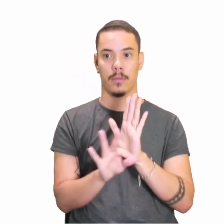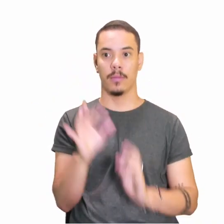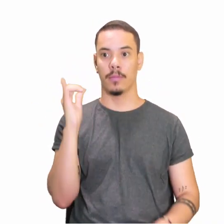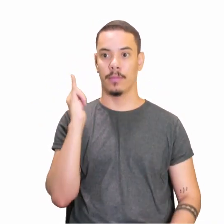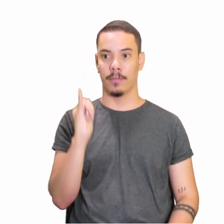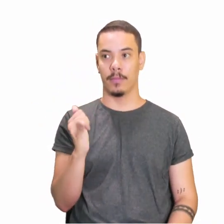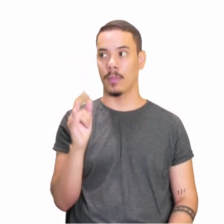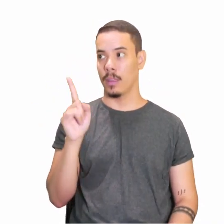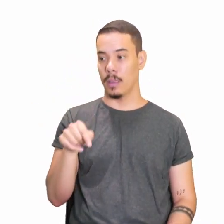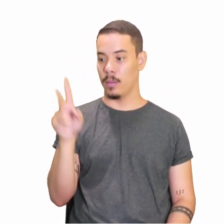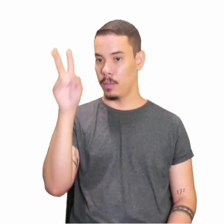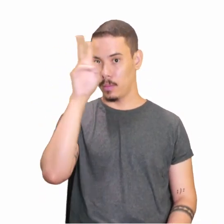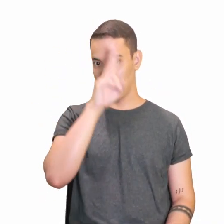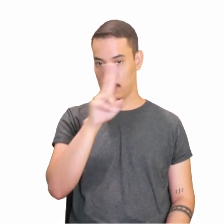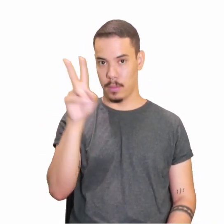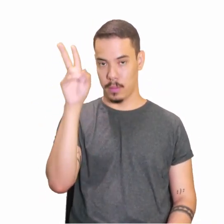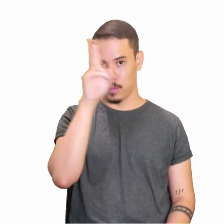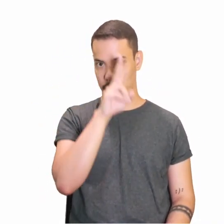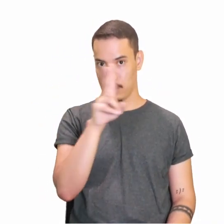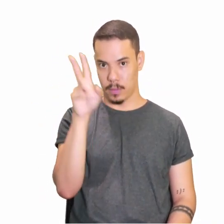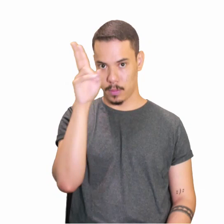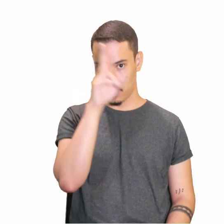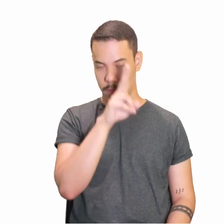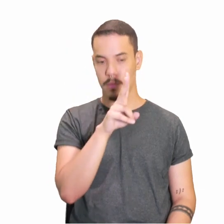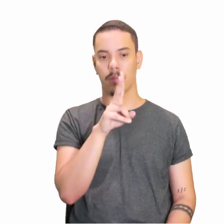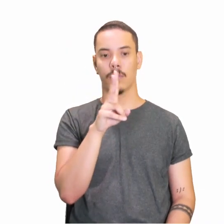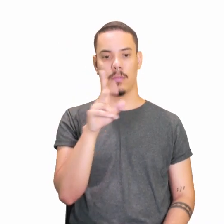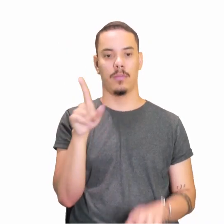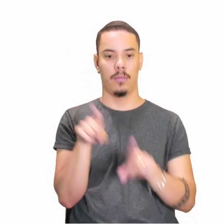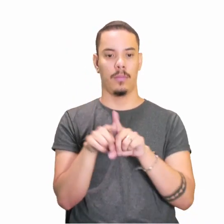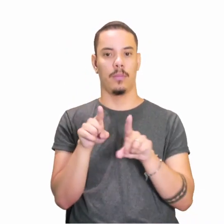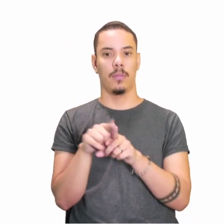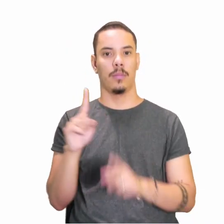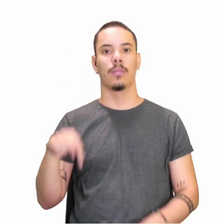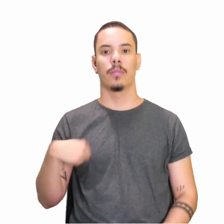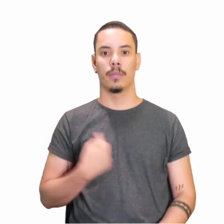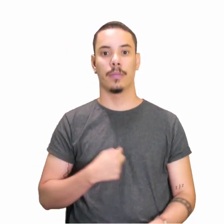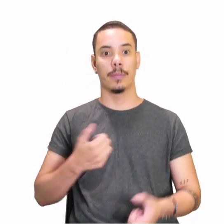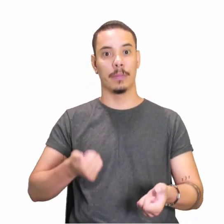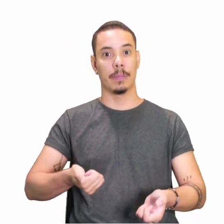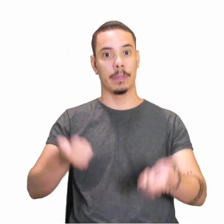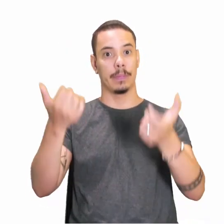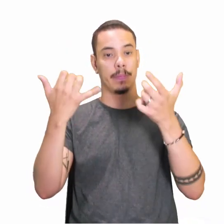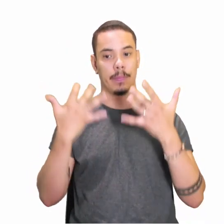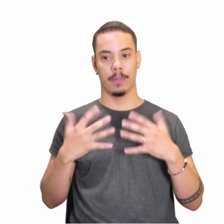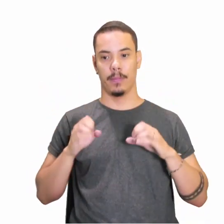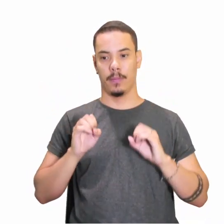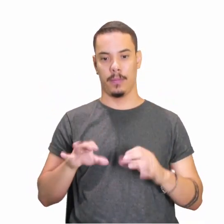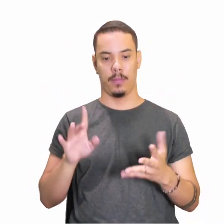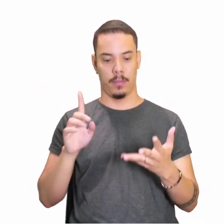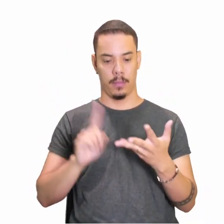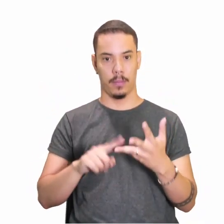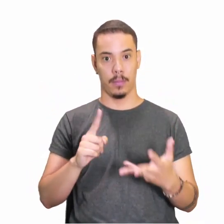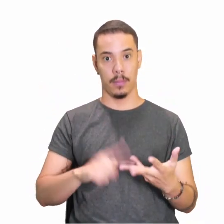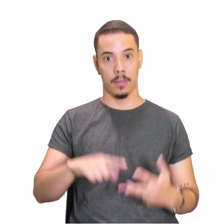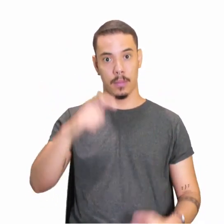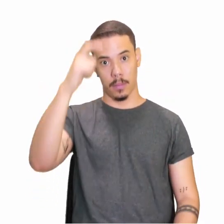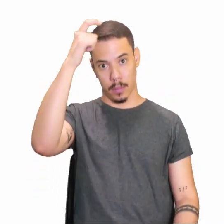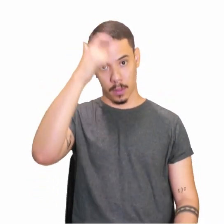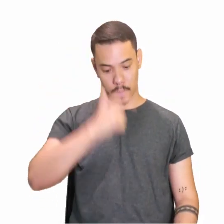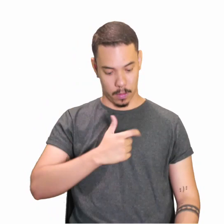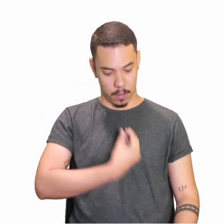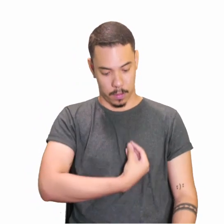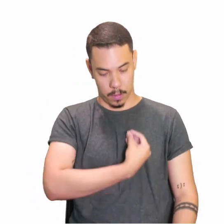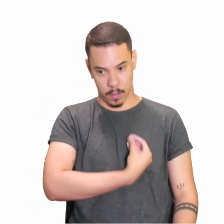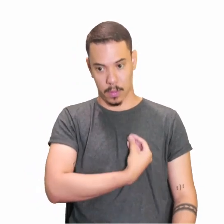narrativo, é uma história, né? Uma história fictícia, uma história que nos conta para dar um ensinamento. Biografia, vai falar da